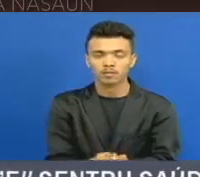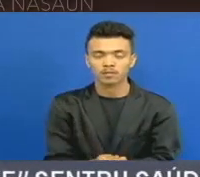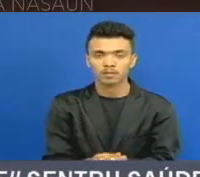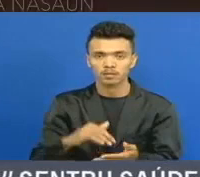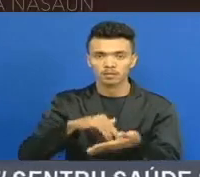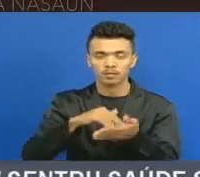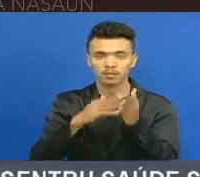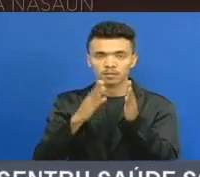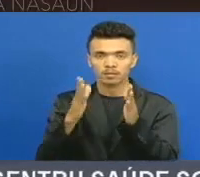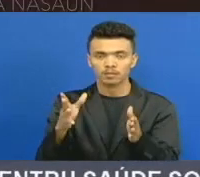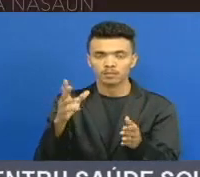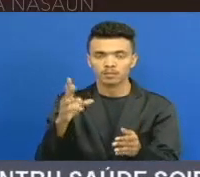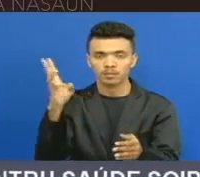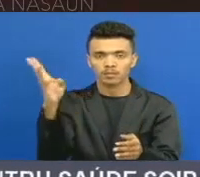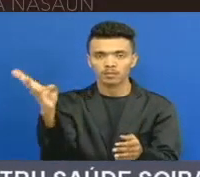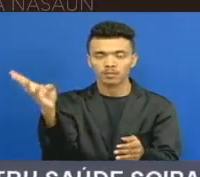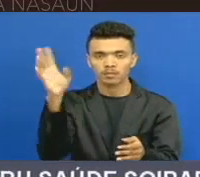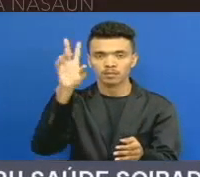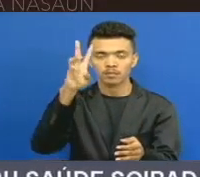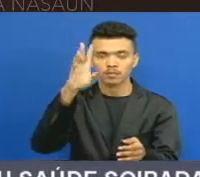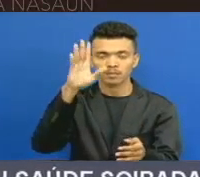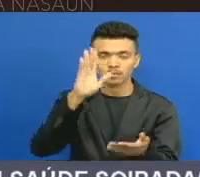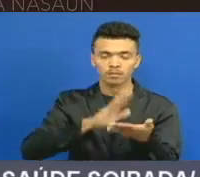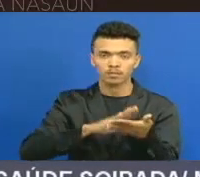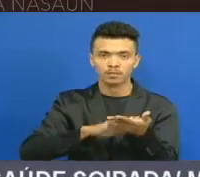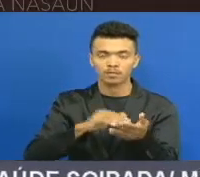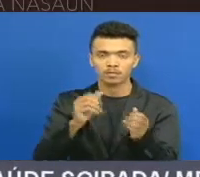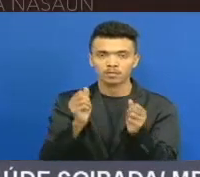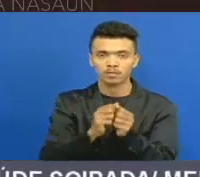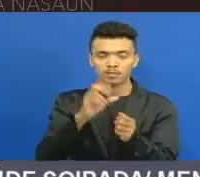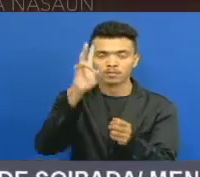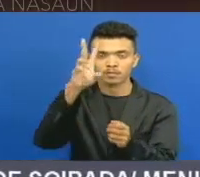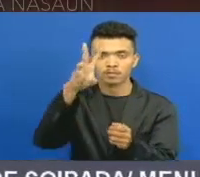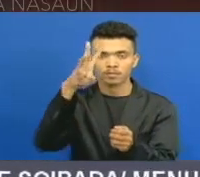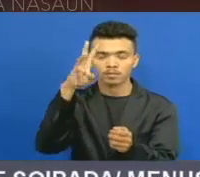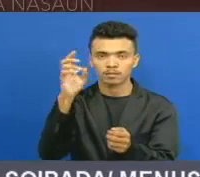estudantes, 66 escolas. No orçamento 165.000.